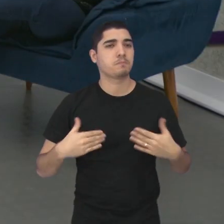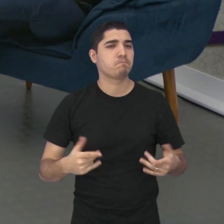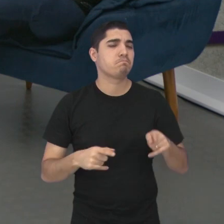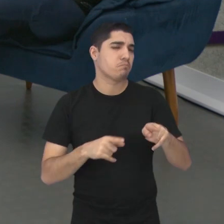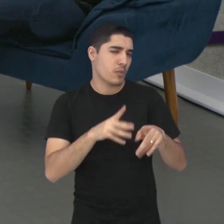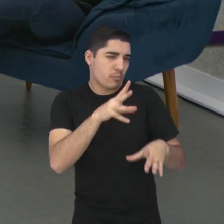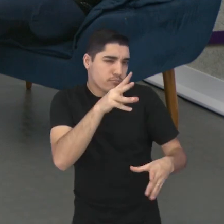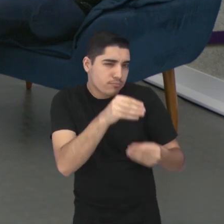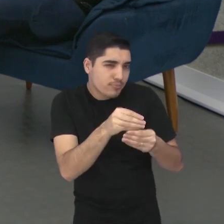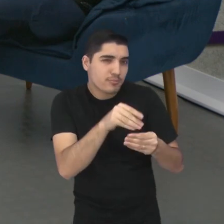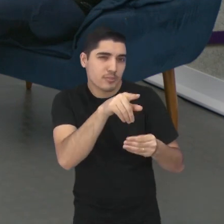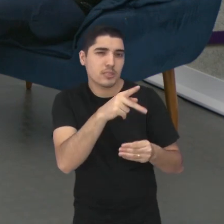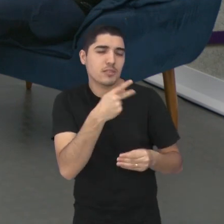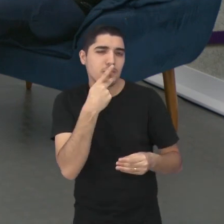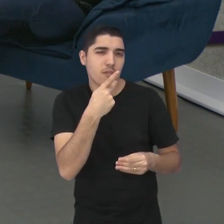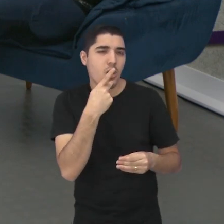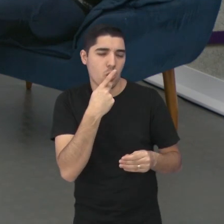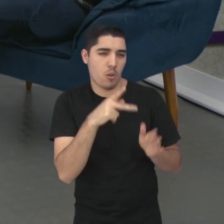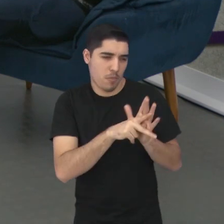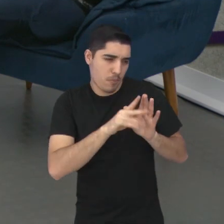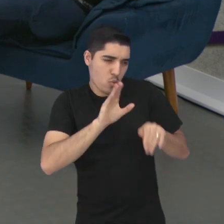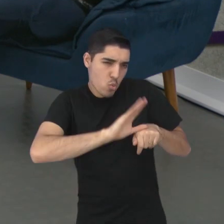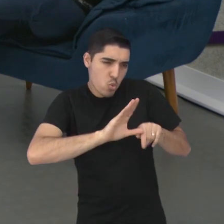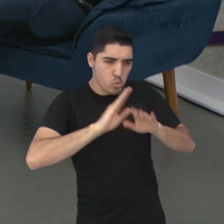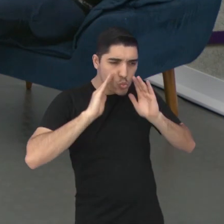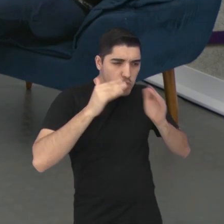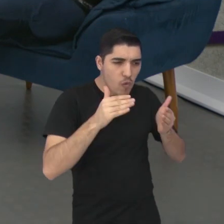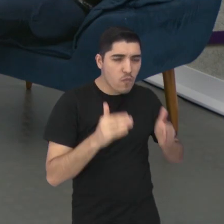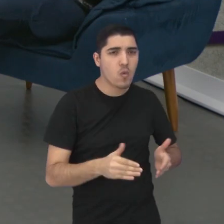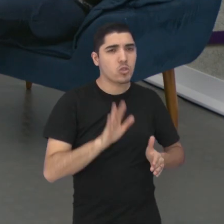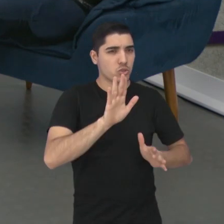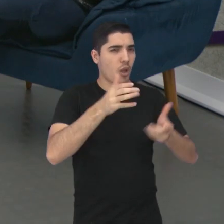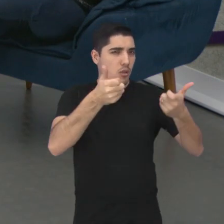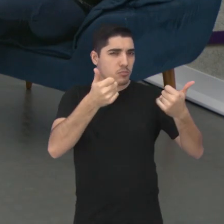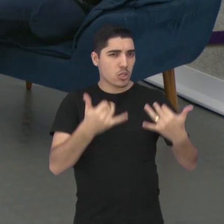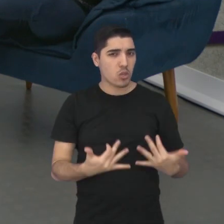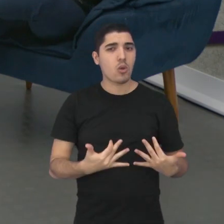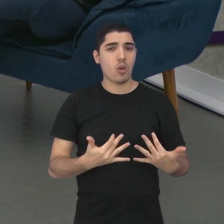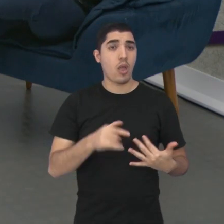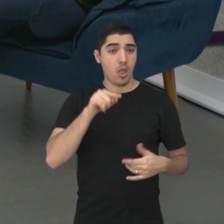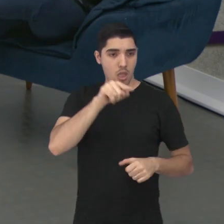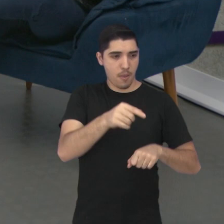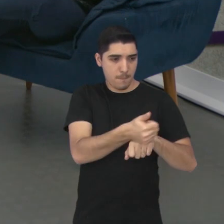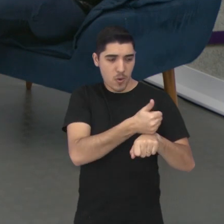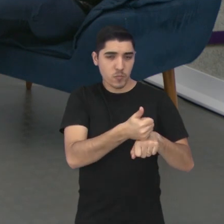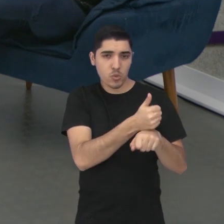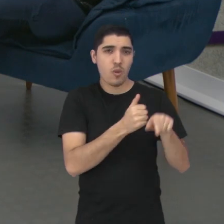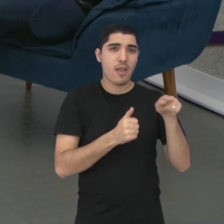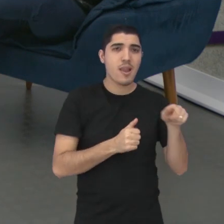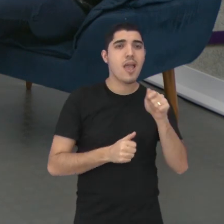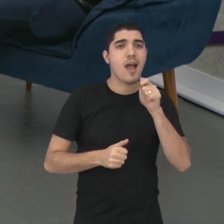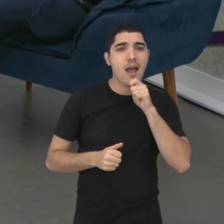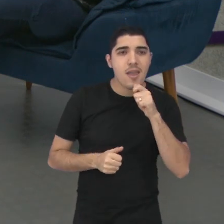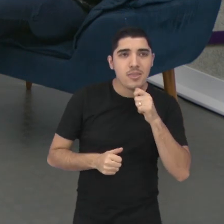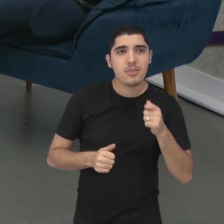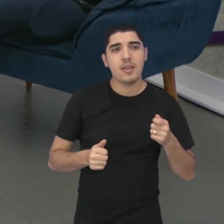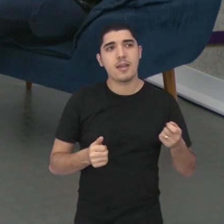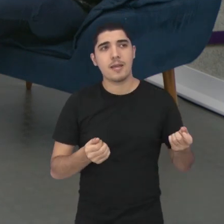E puxando esse gancho de especialização, a gente disse, né, soube aí, que esse profissional ele sai meio